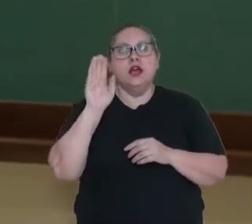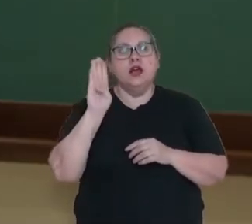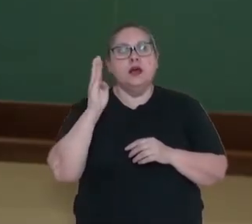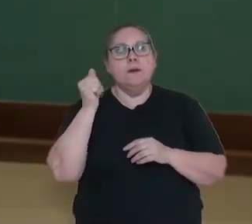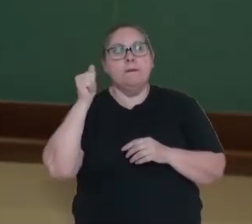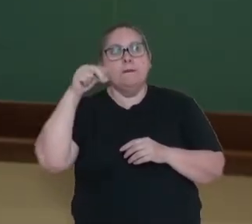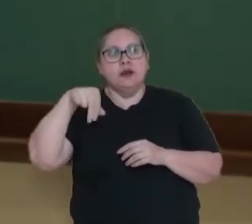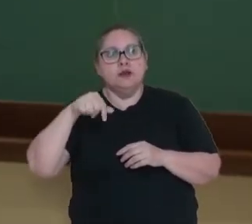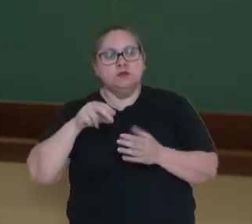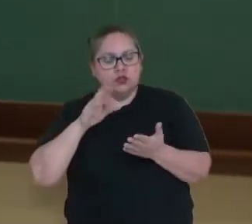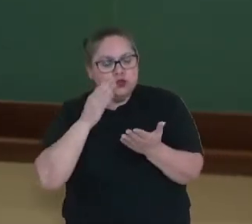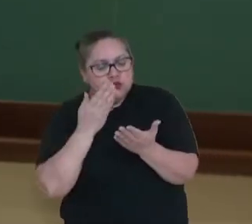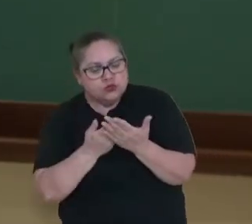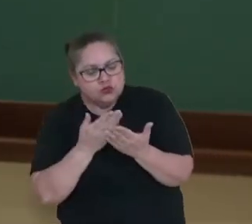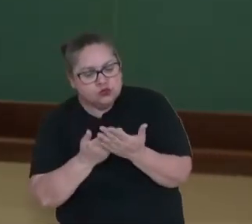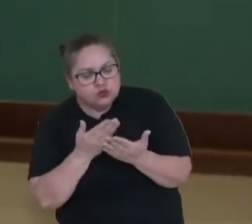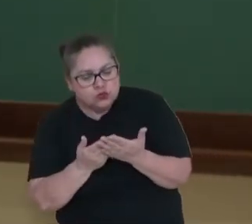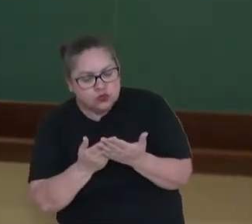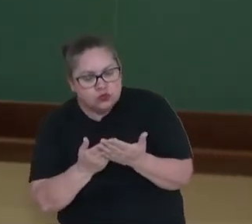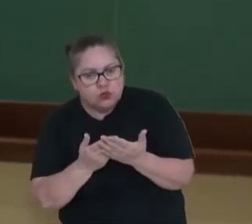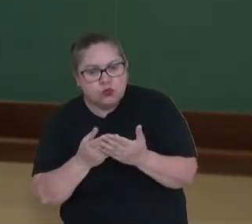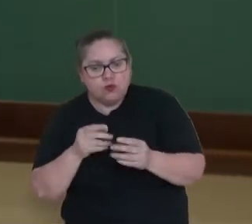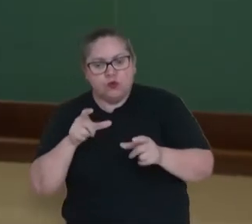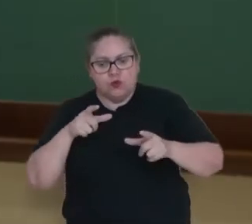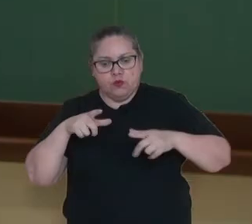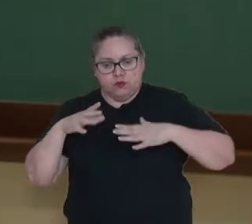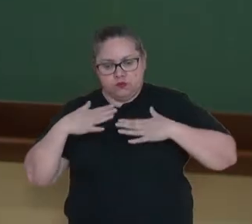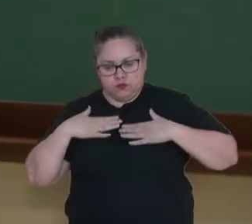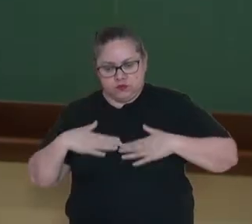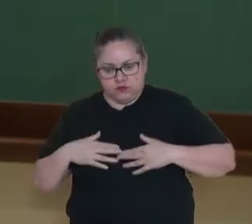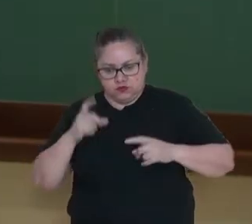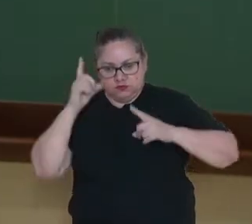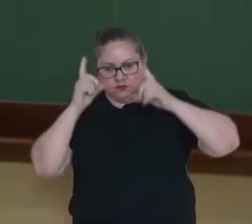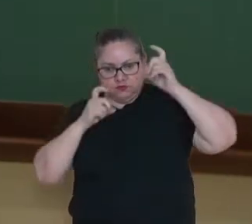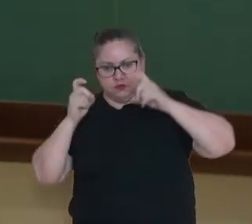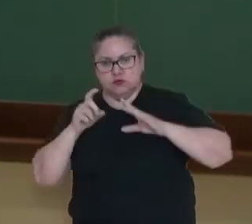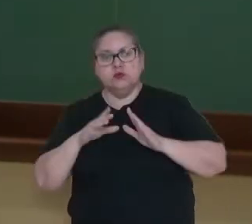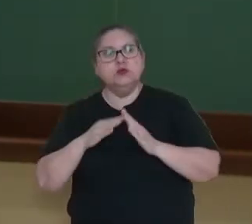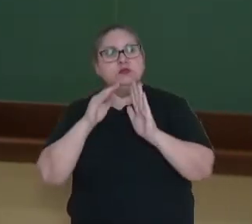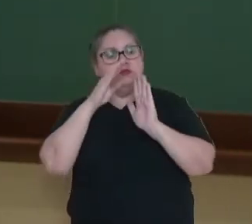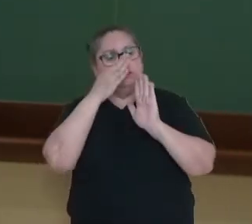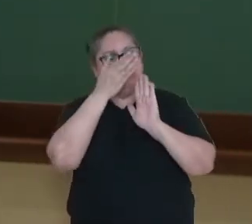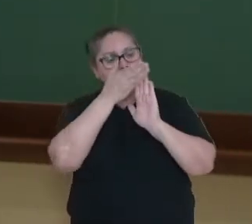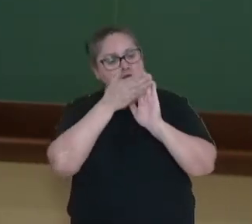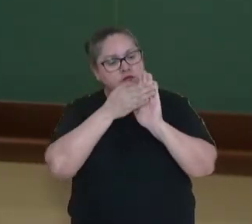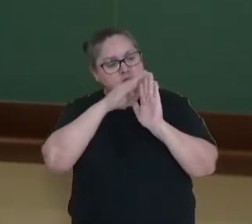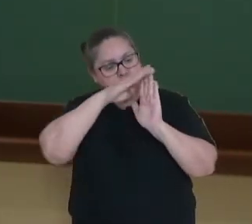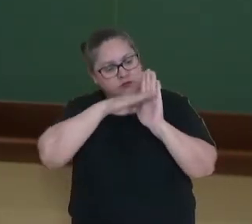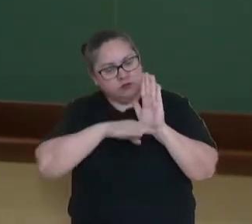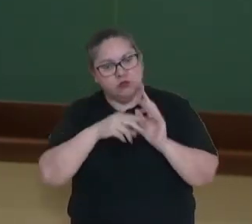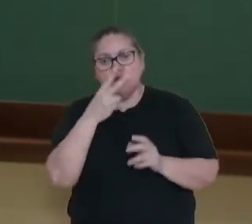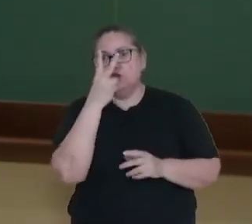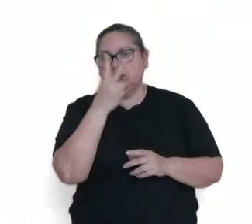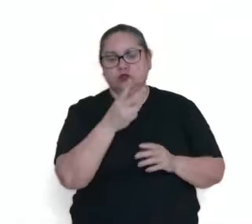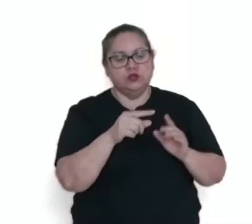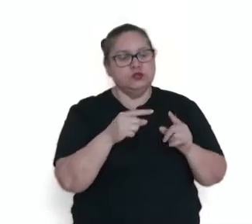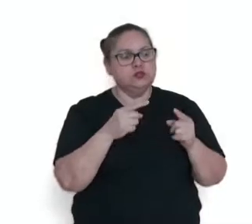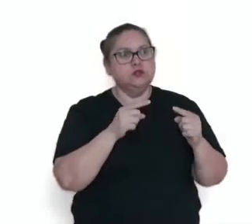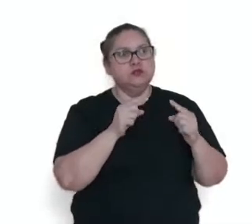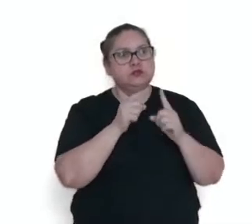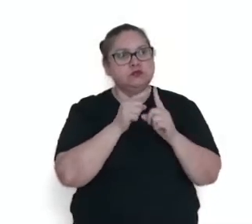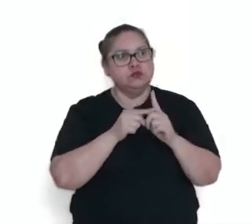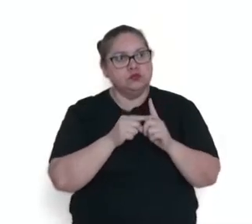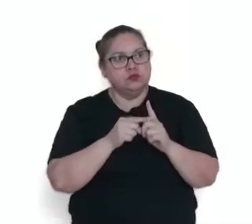movimentos da dança e da expressão corporal, ele categorizou os movimentos em dois tipos.